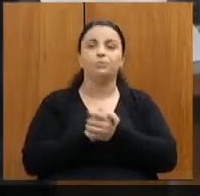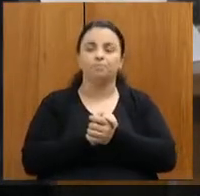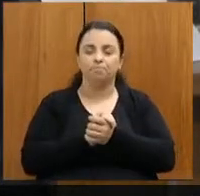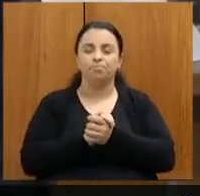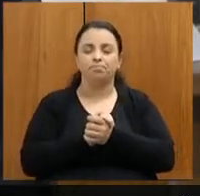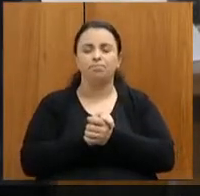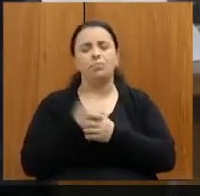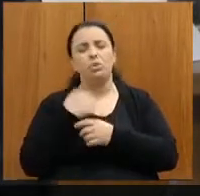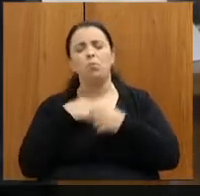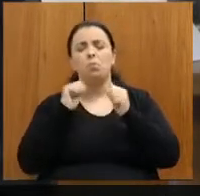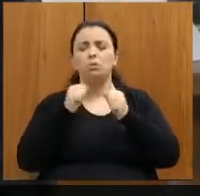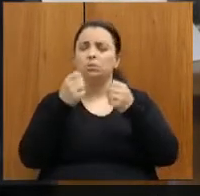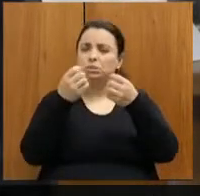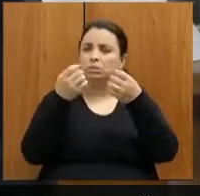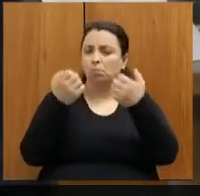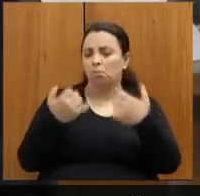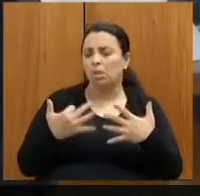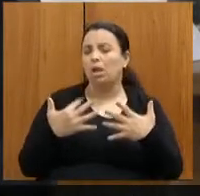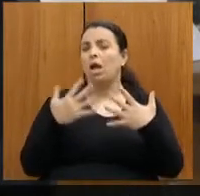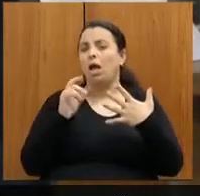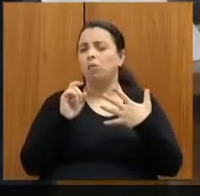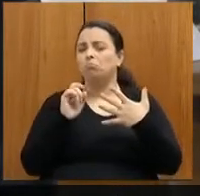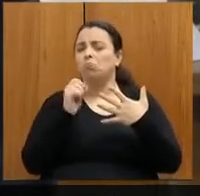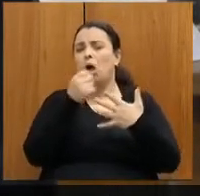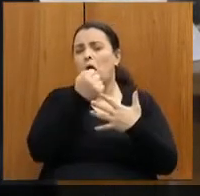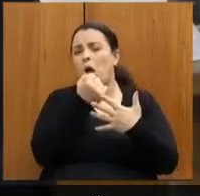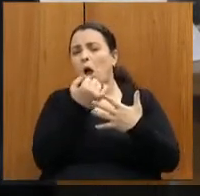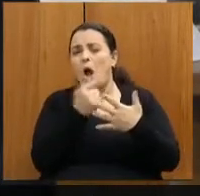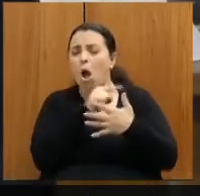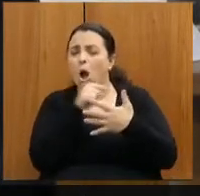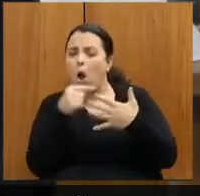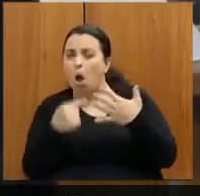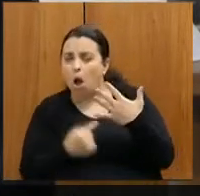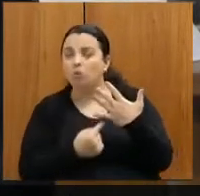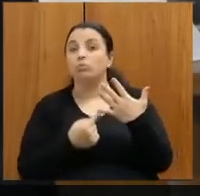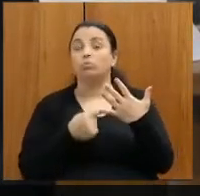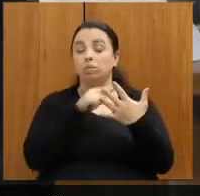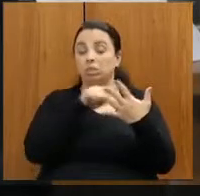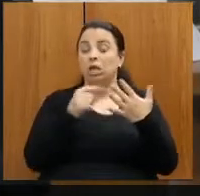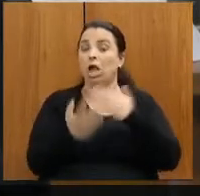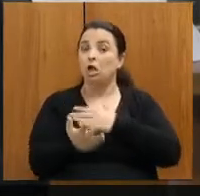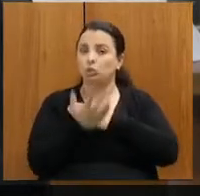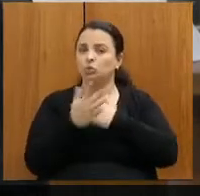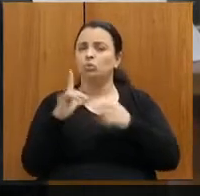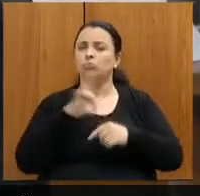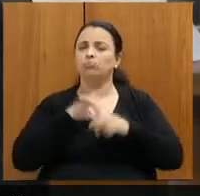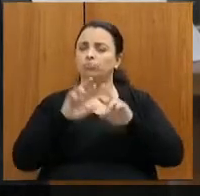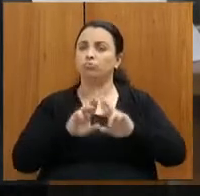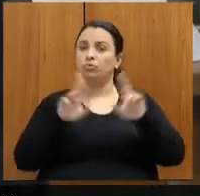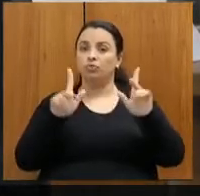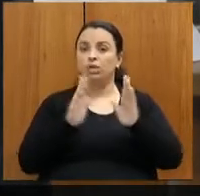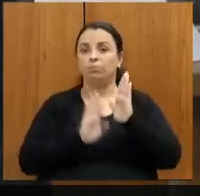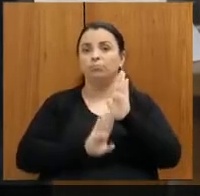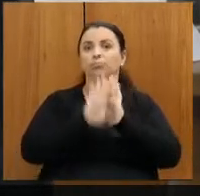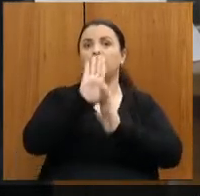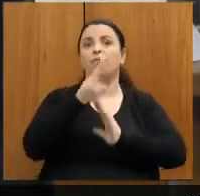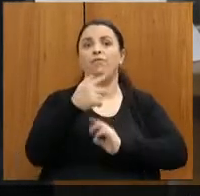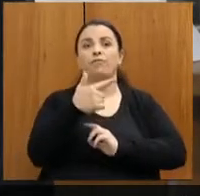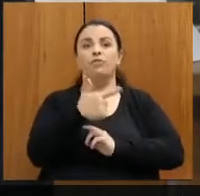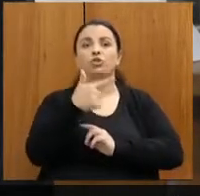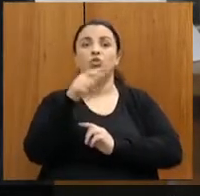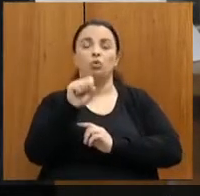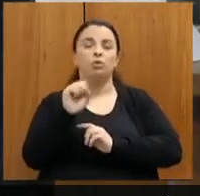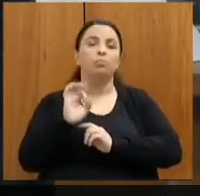alguns pontos né é um conjunto de pontos que fez com que tivesse essa diferença de mais de vinte e oito por cento primeiro